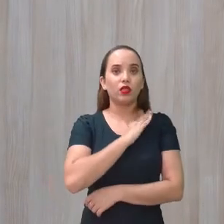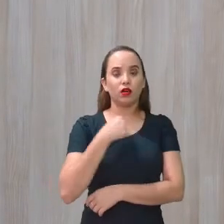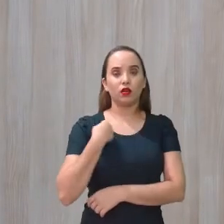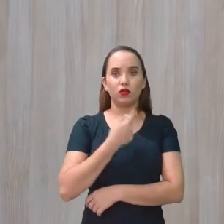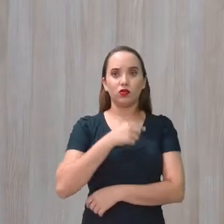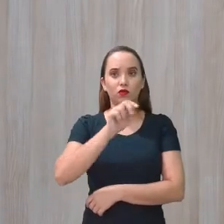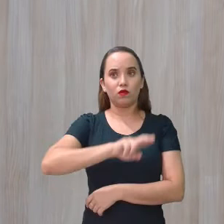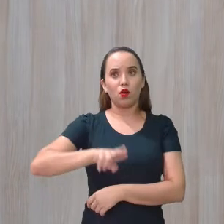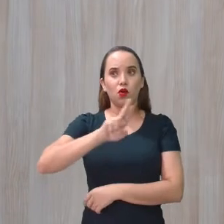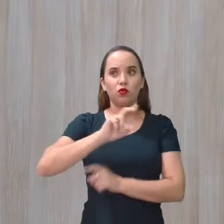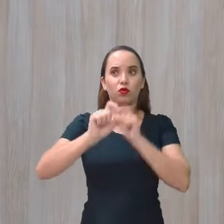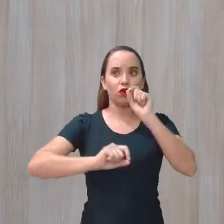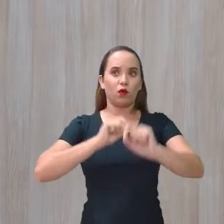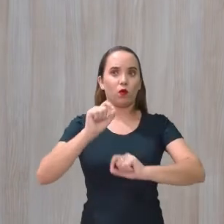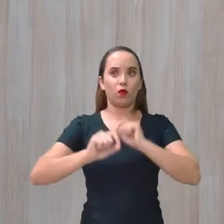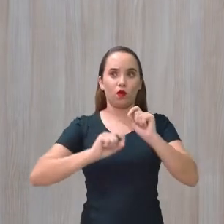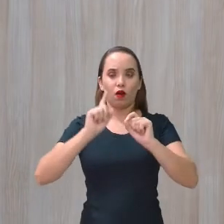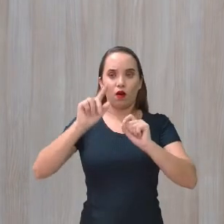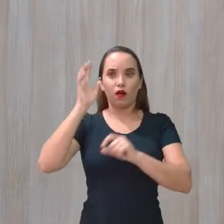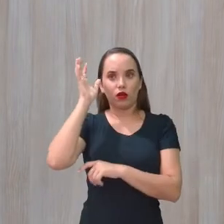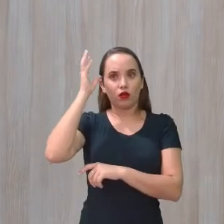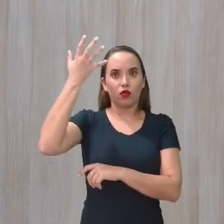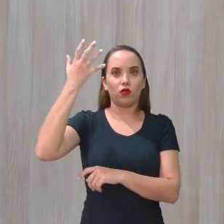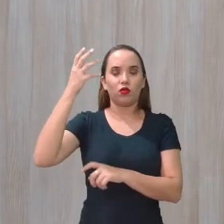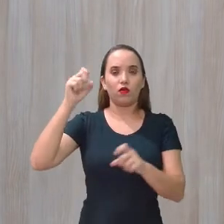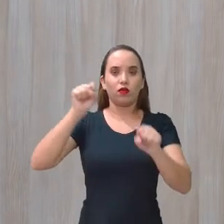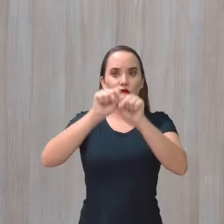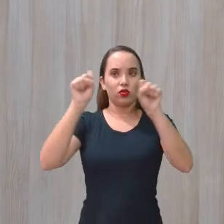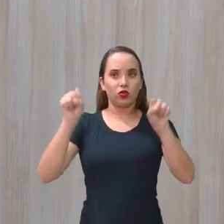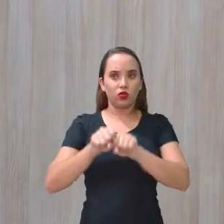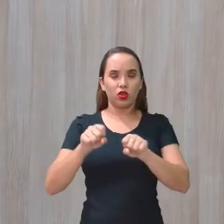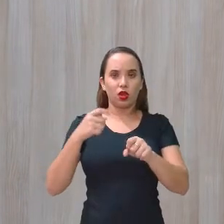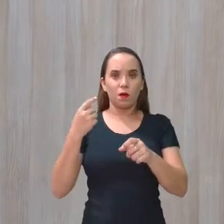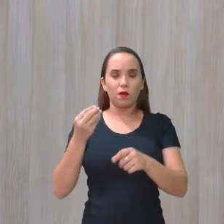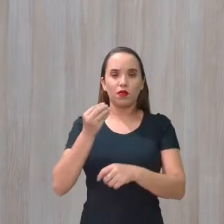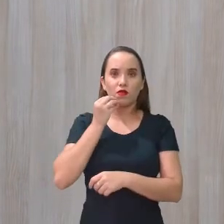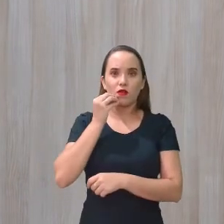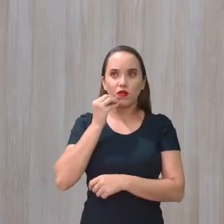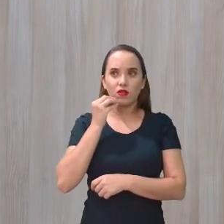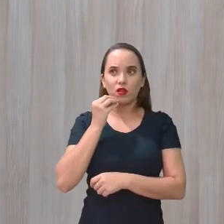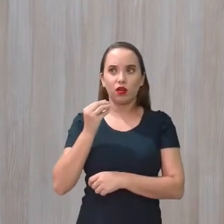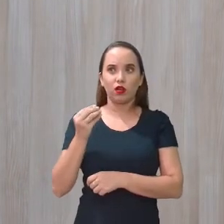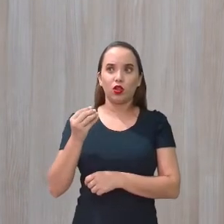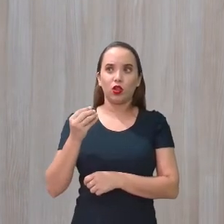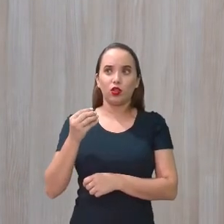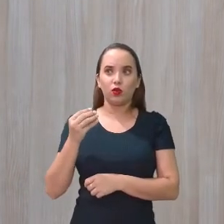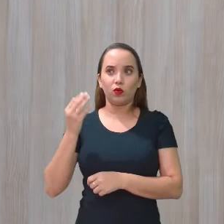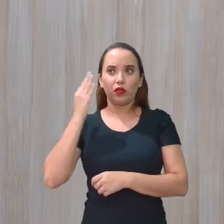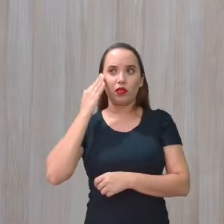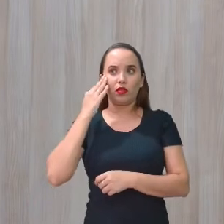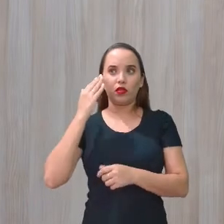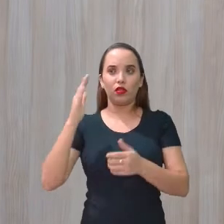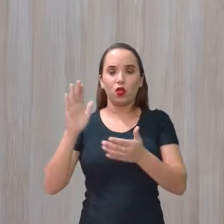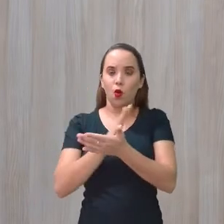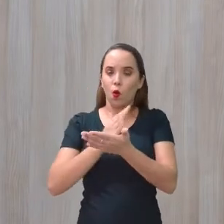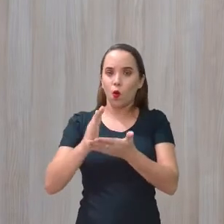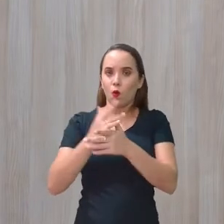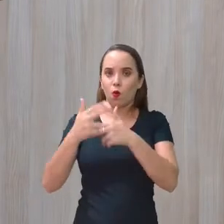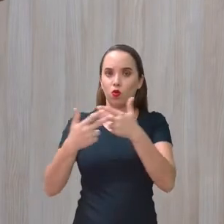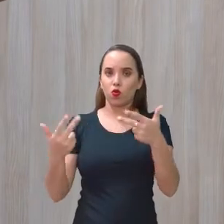utilizar é resolver uma equação por tentativa ou então em compreender algumas técnicas básicas, tá